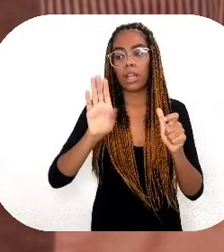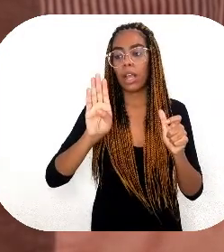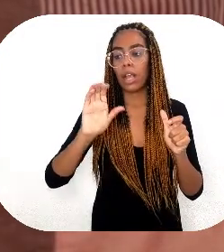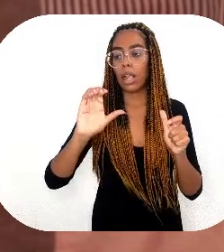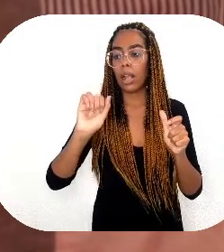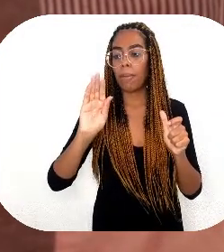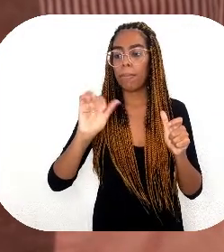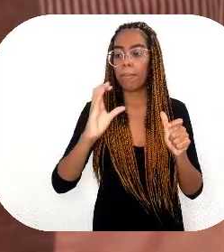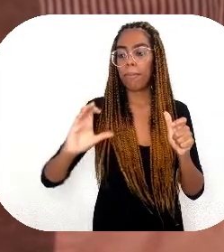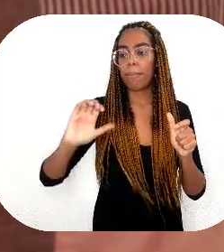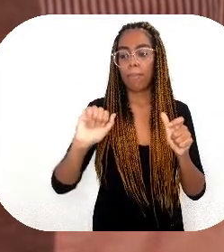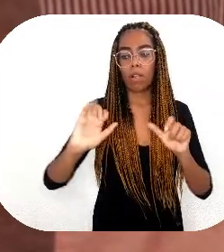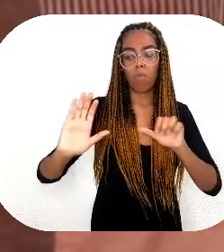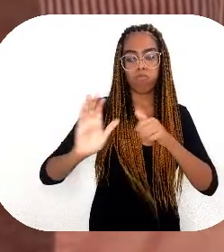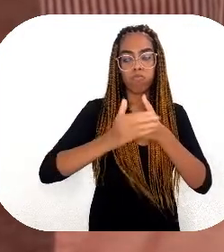numa cabaça.